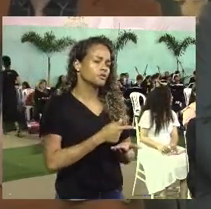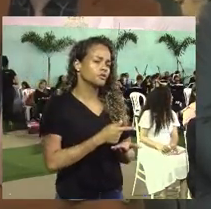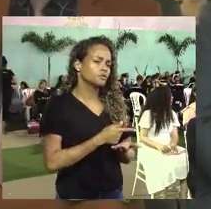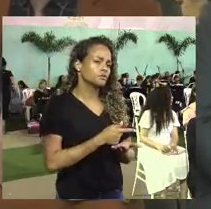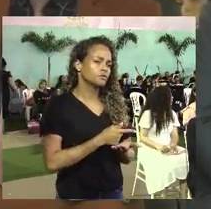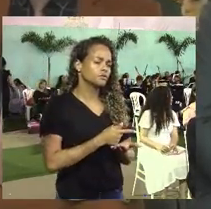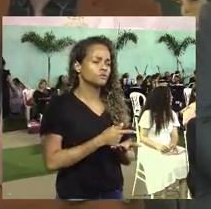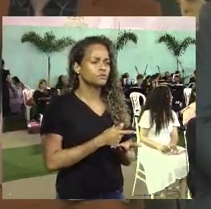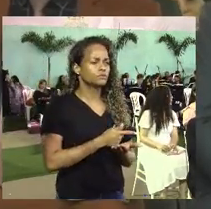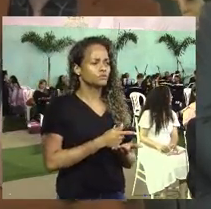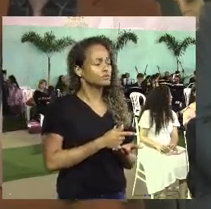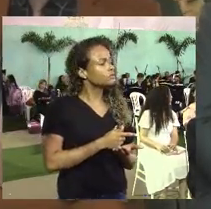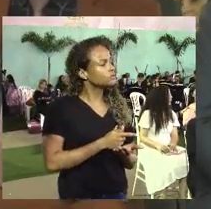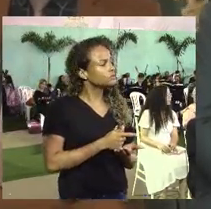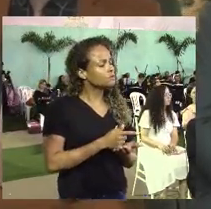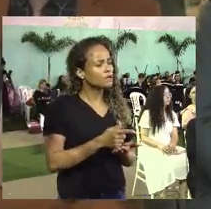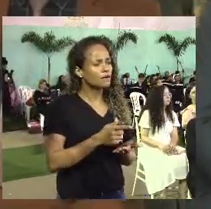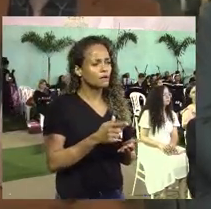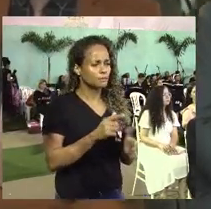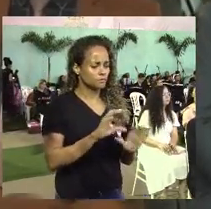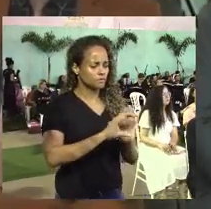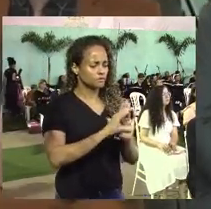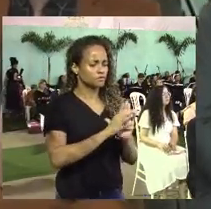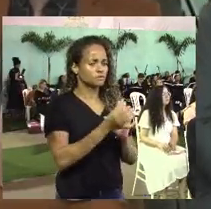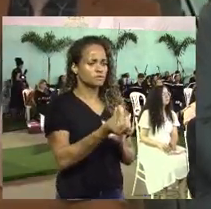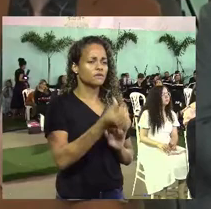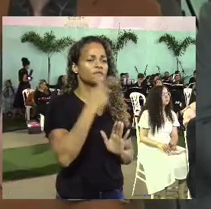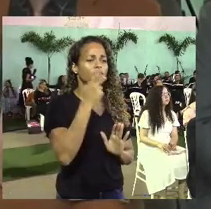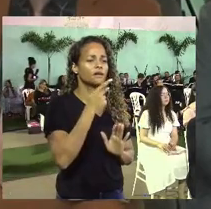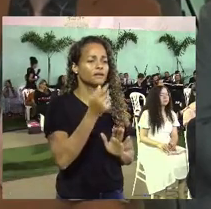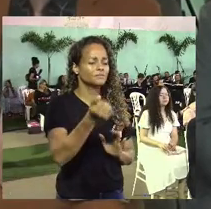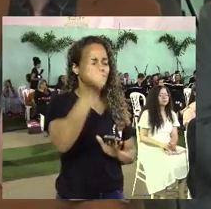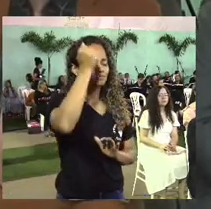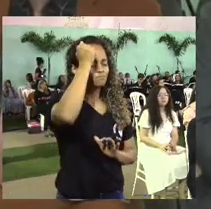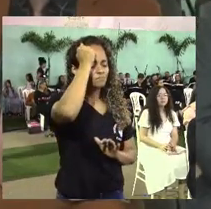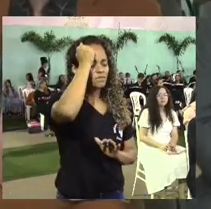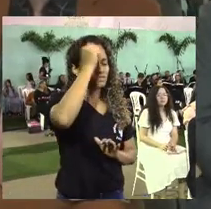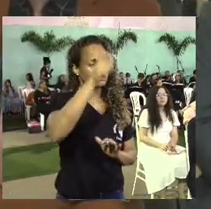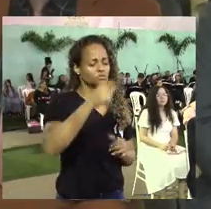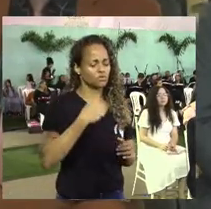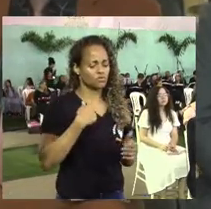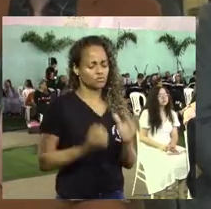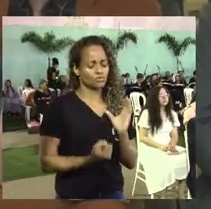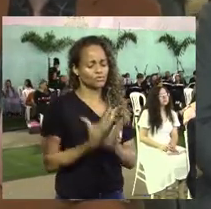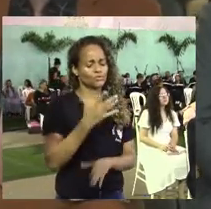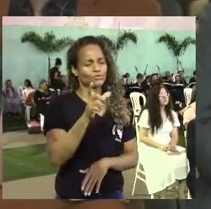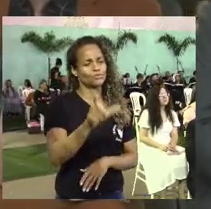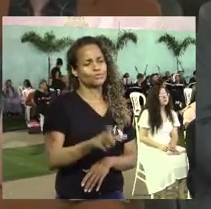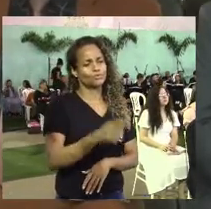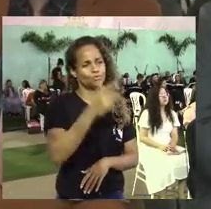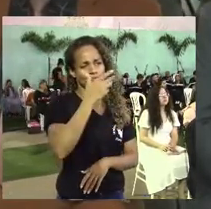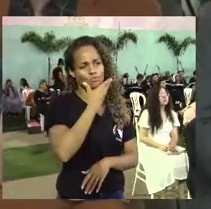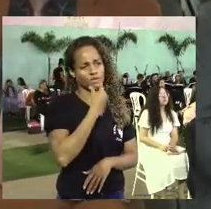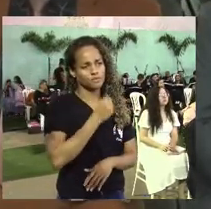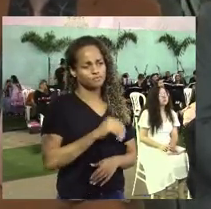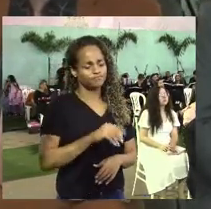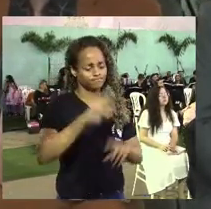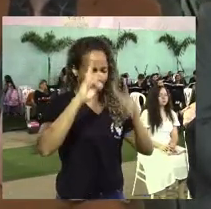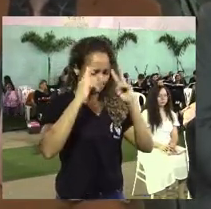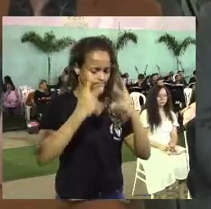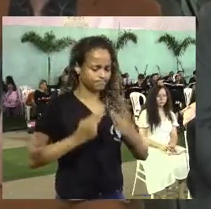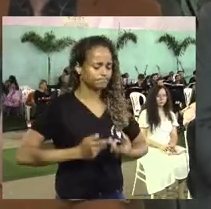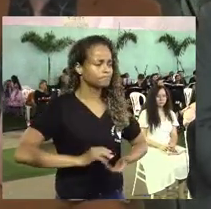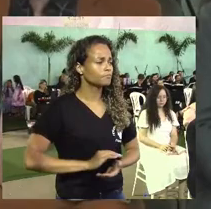6 quando Deus diz eu me arrependo de ter feito homem o homem se desviou caiu em uma depressão